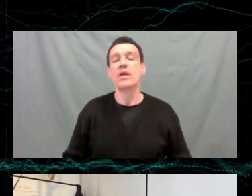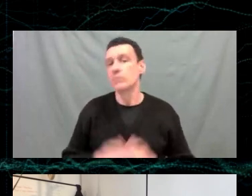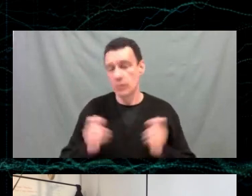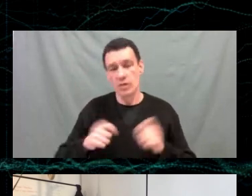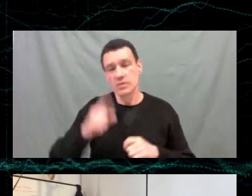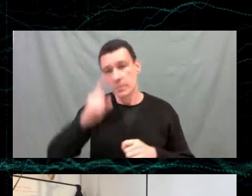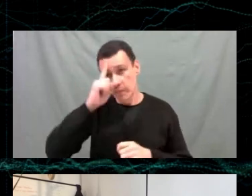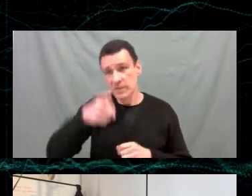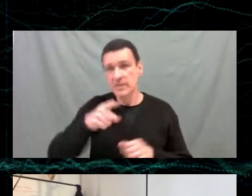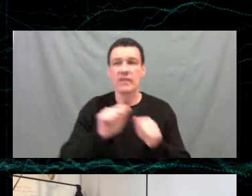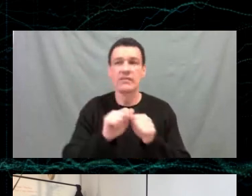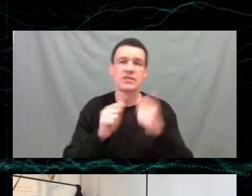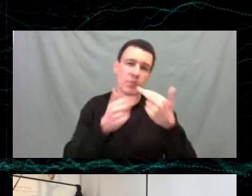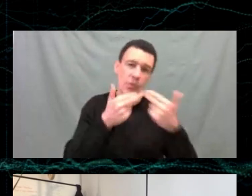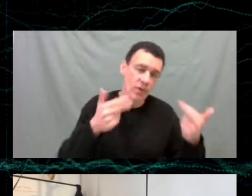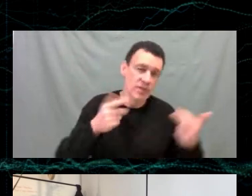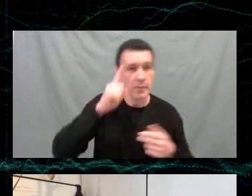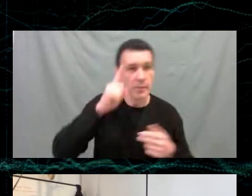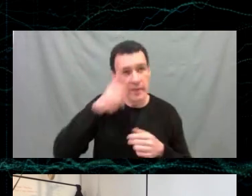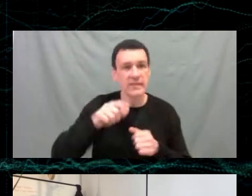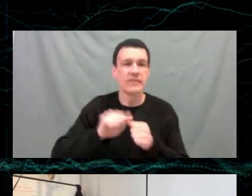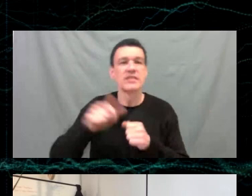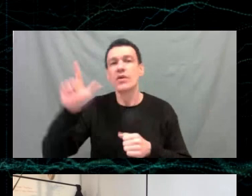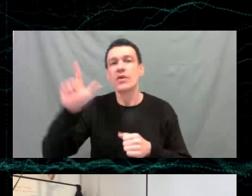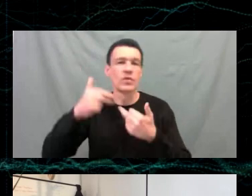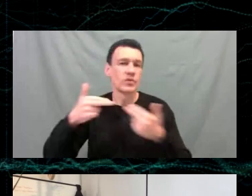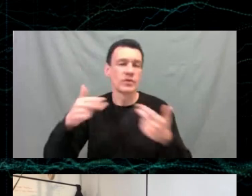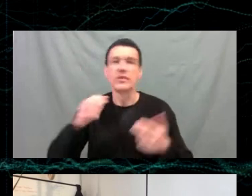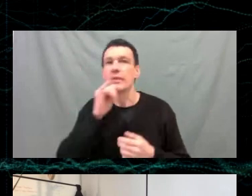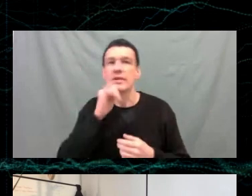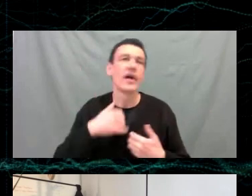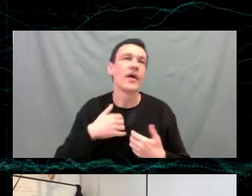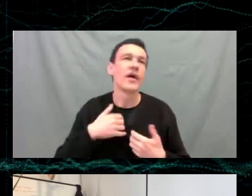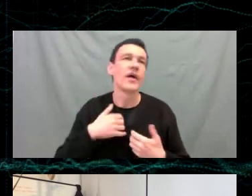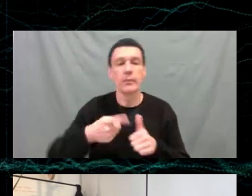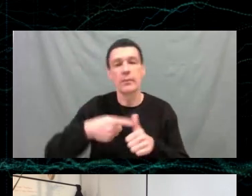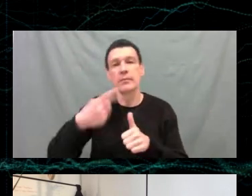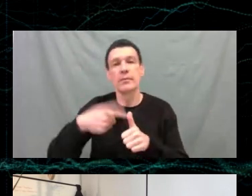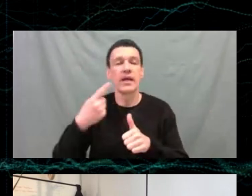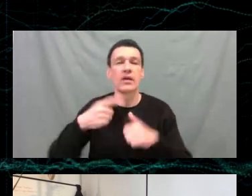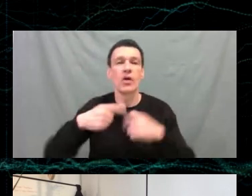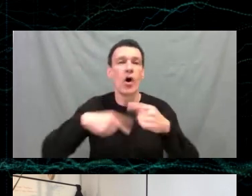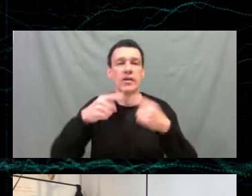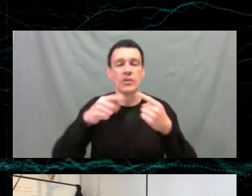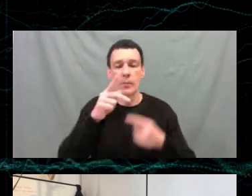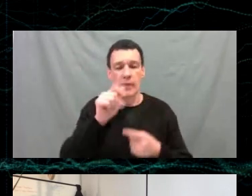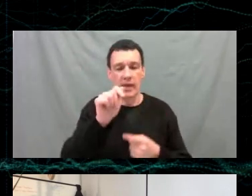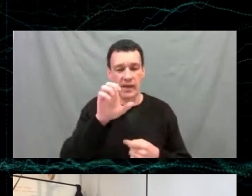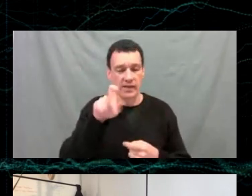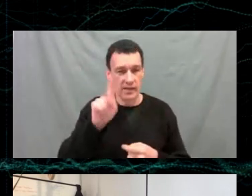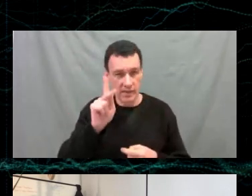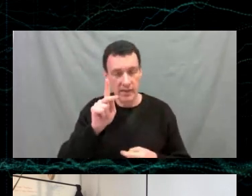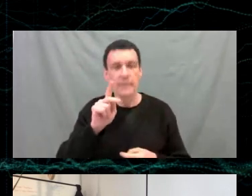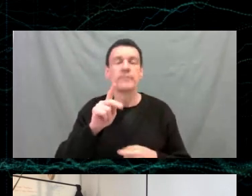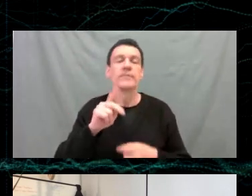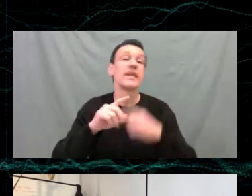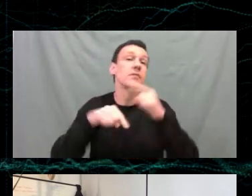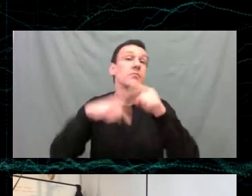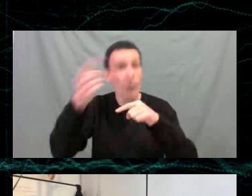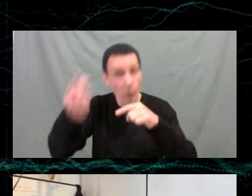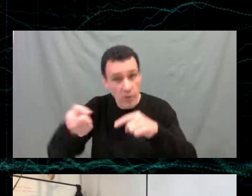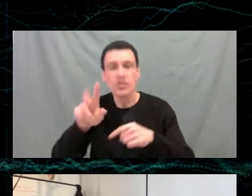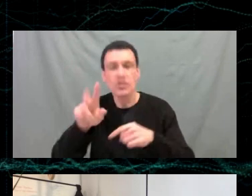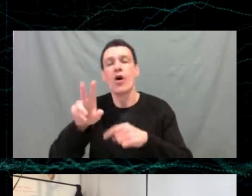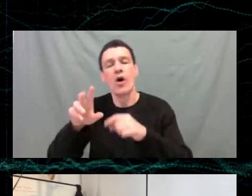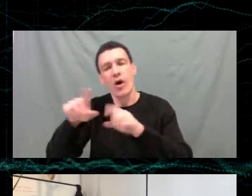pode pensar, ah, eu quero que ele rode um packer antes de rodar meu Terra Grande, porque daí eu vou querer pegar o ID dessa